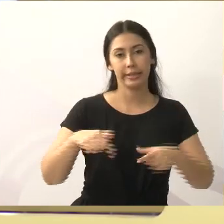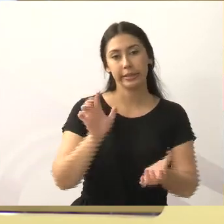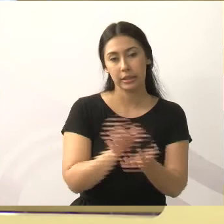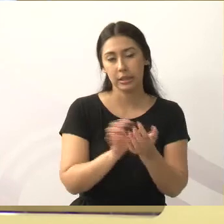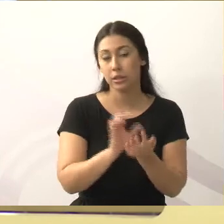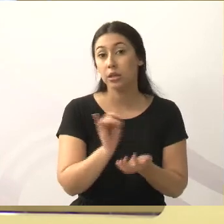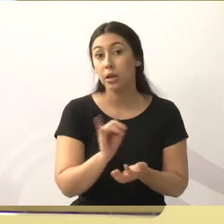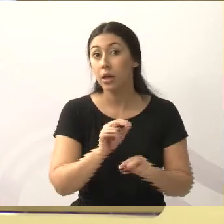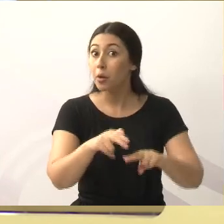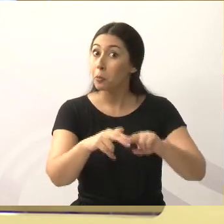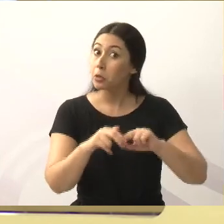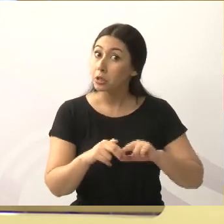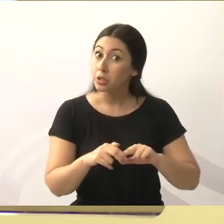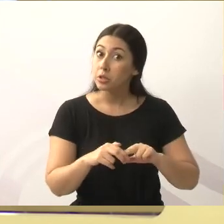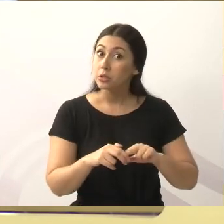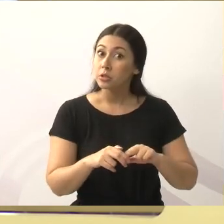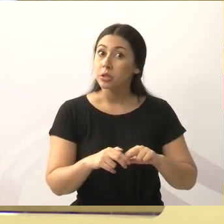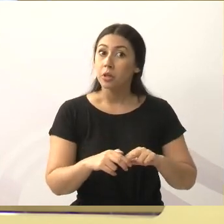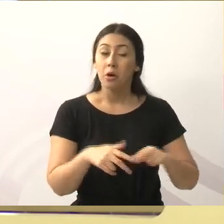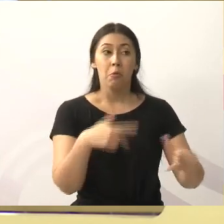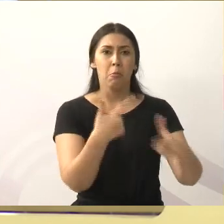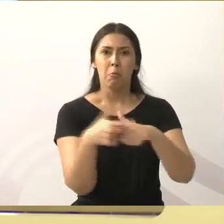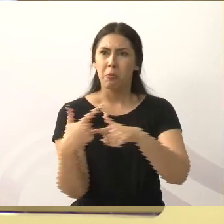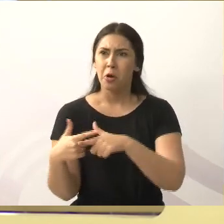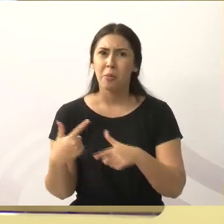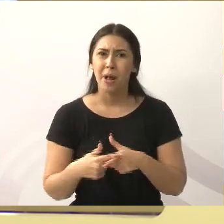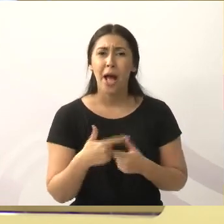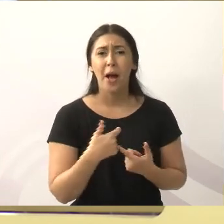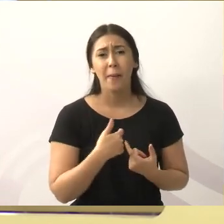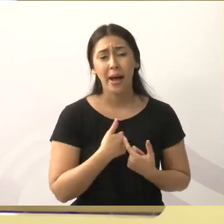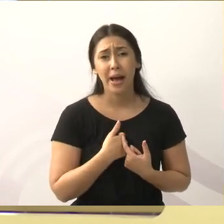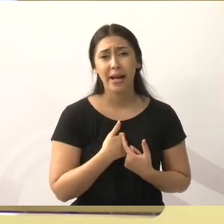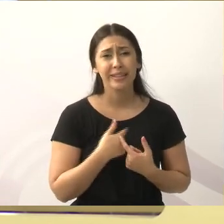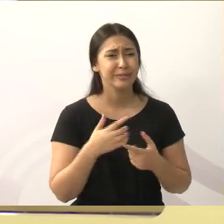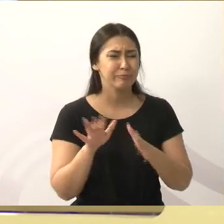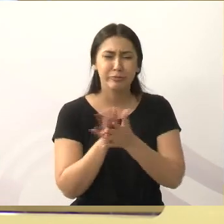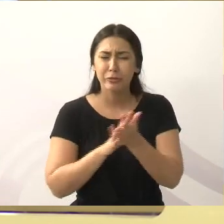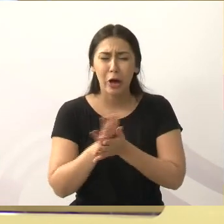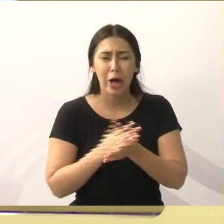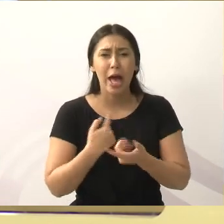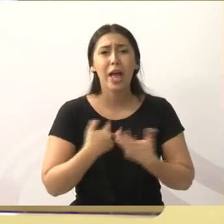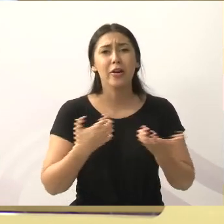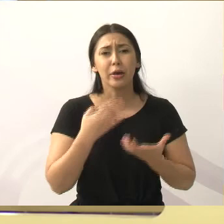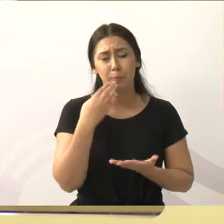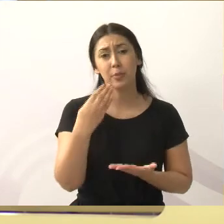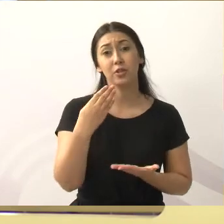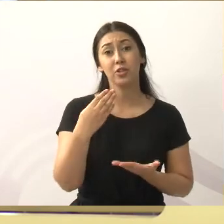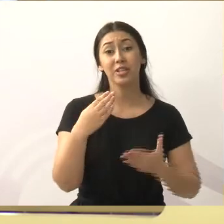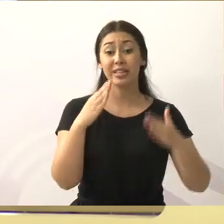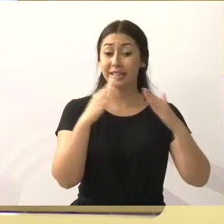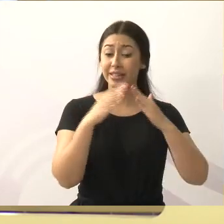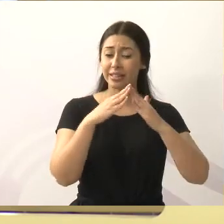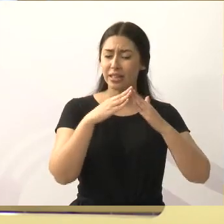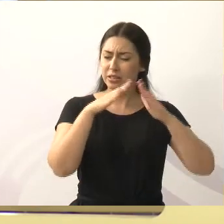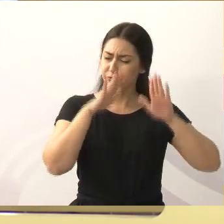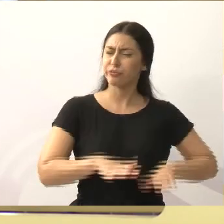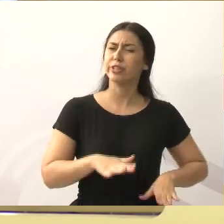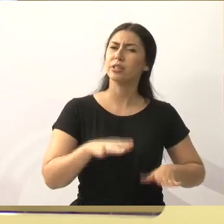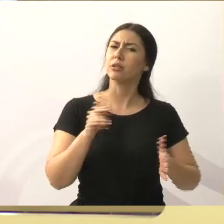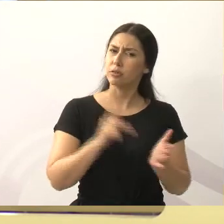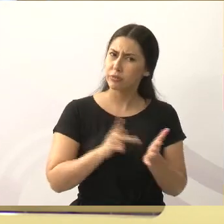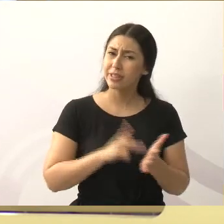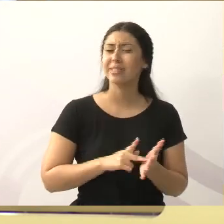acho que sem problema nenhum, enquanto vereador, pedir aqui para as pessoas, se isole mesmo. A gente sabe que a situação não é fácil,